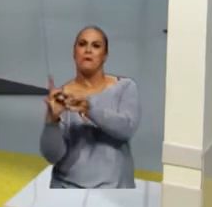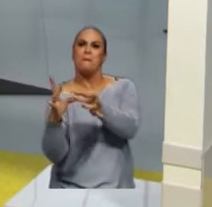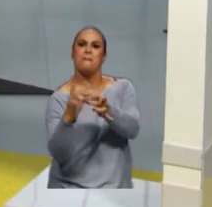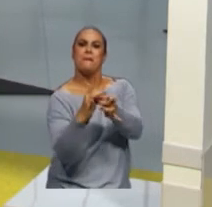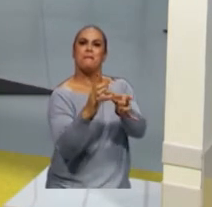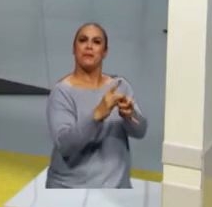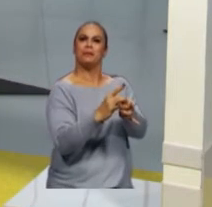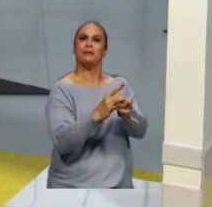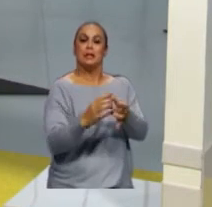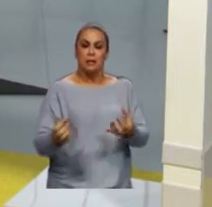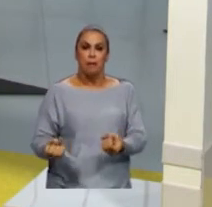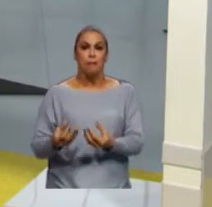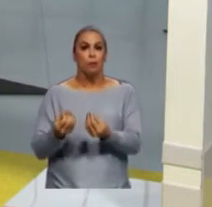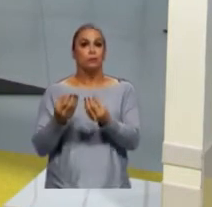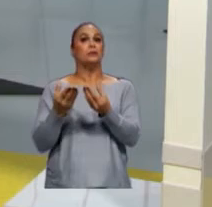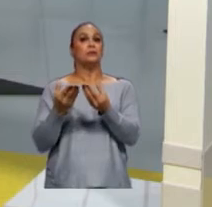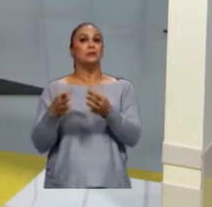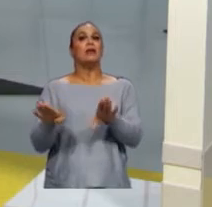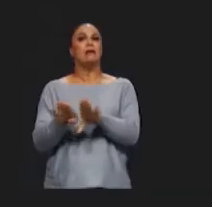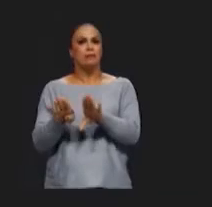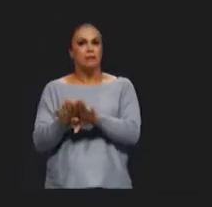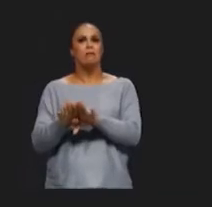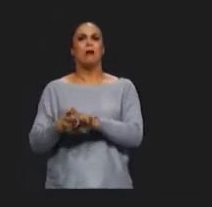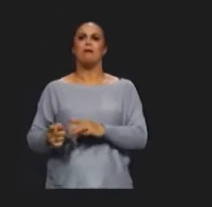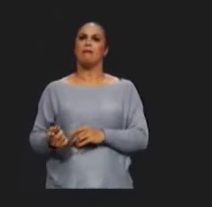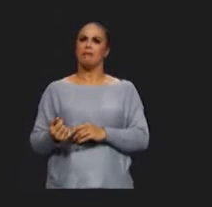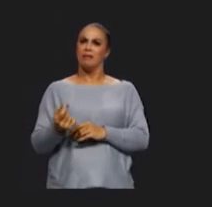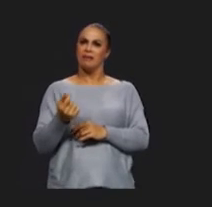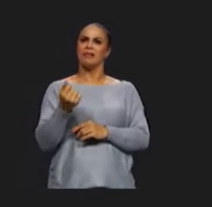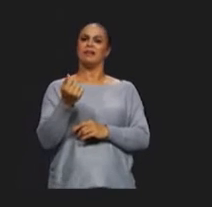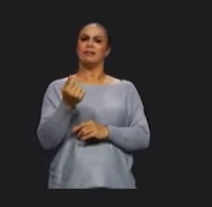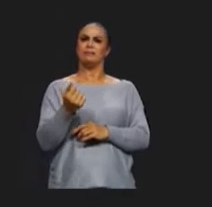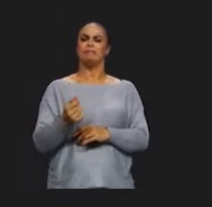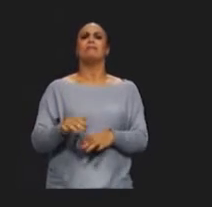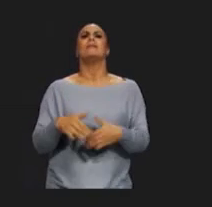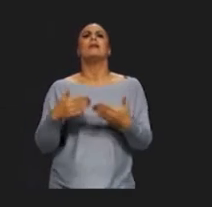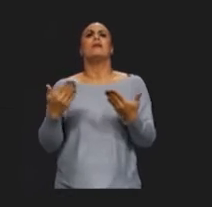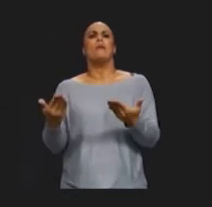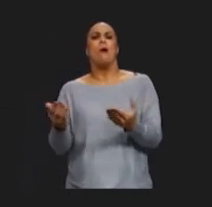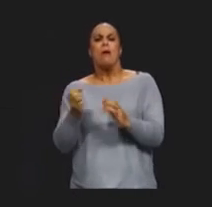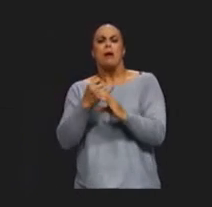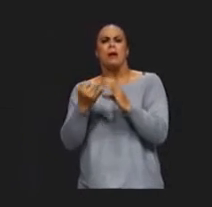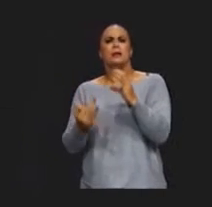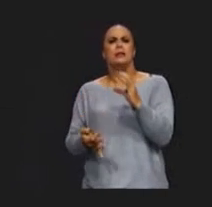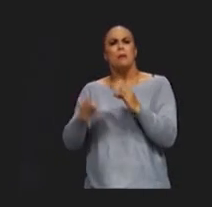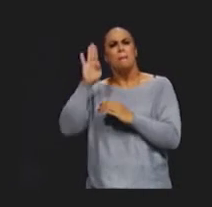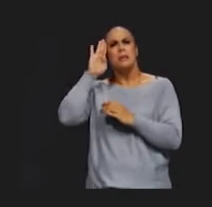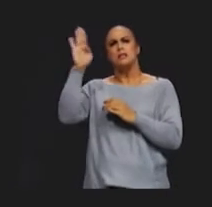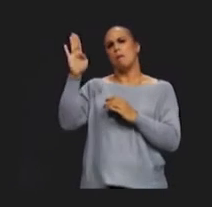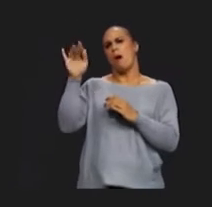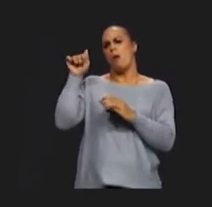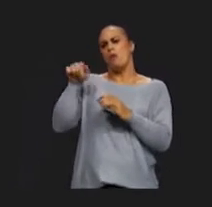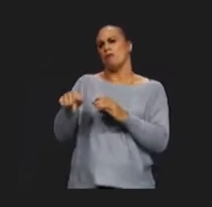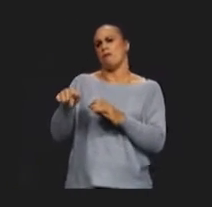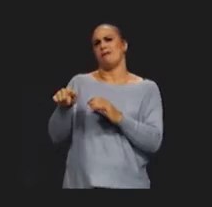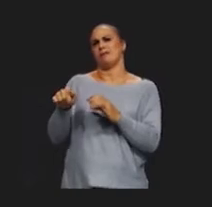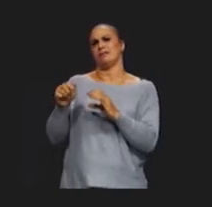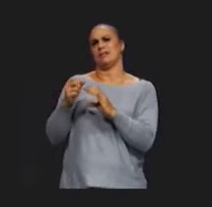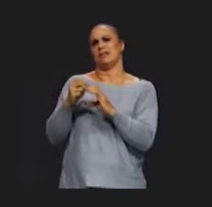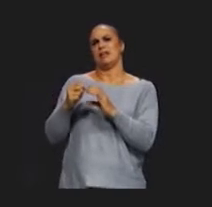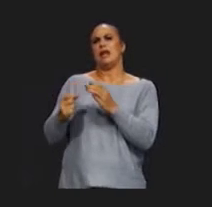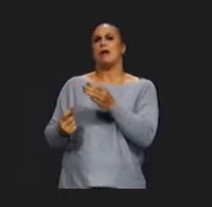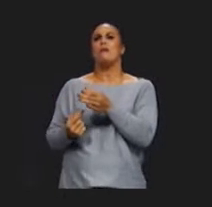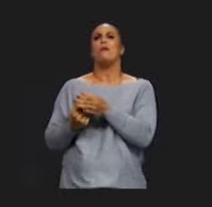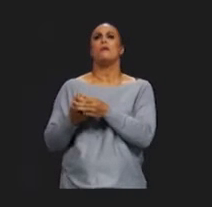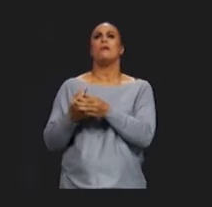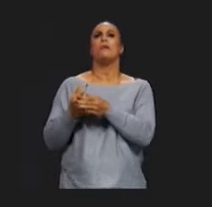financeira. E quais são as principais características, então, desse capitalismo financeiro? O controle